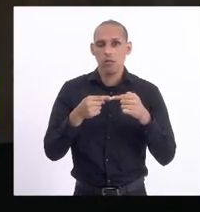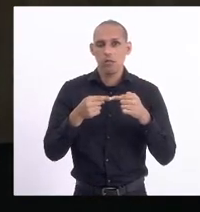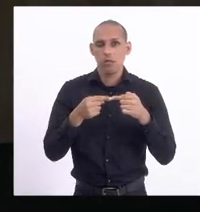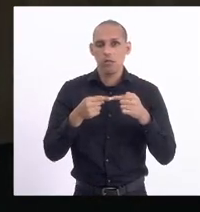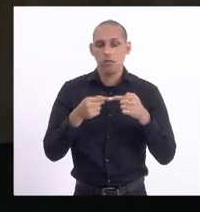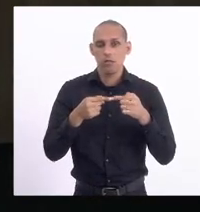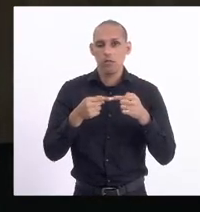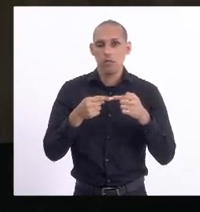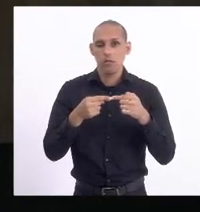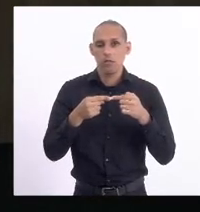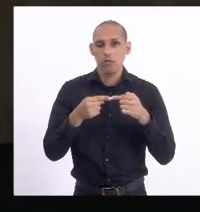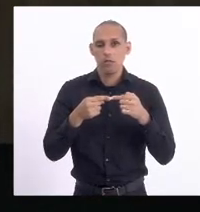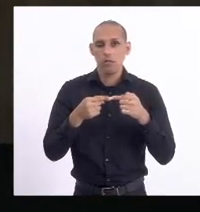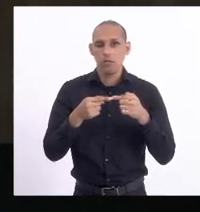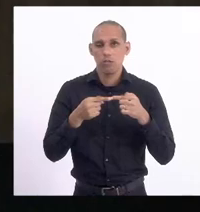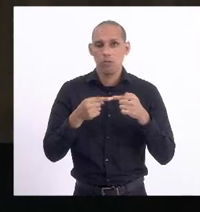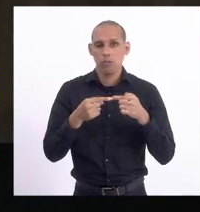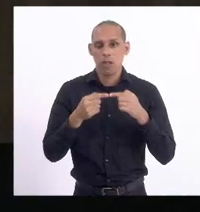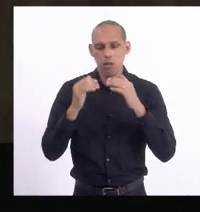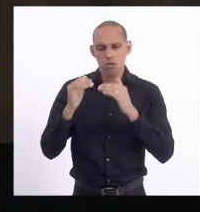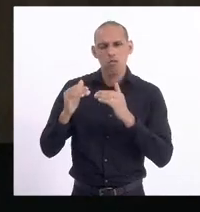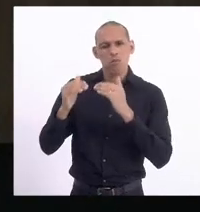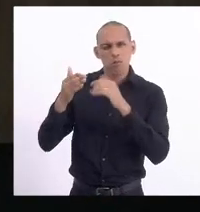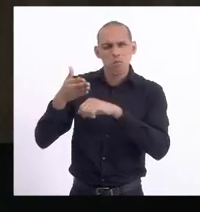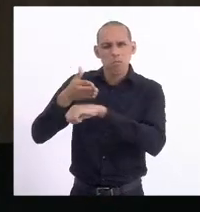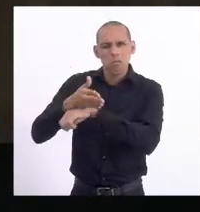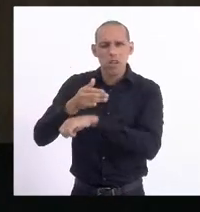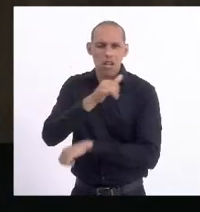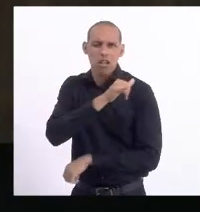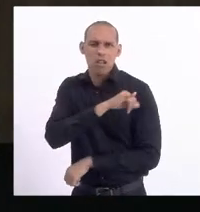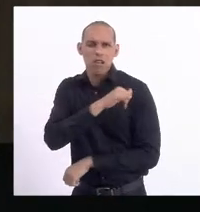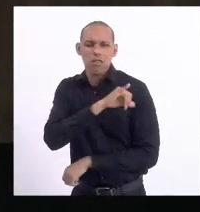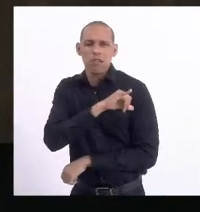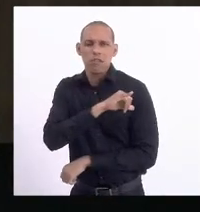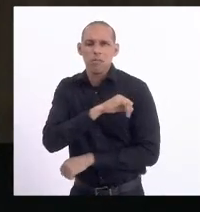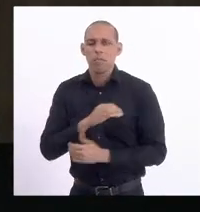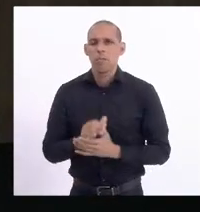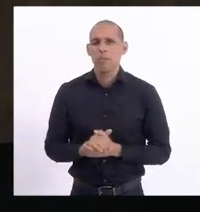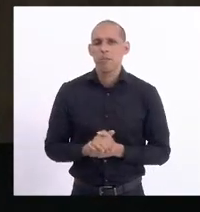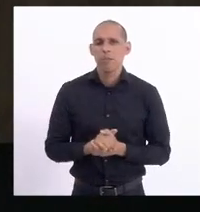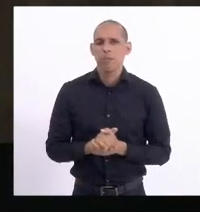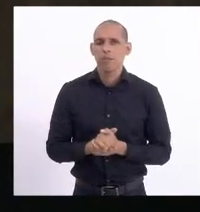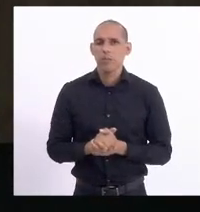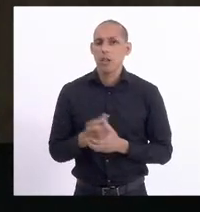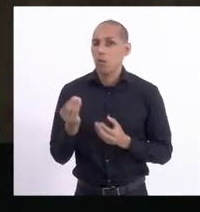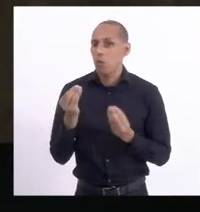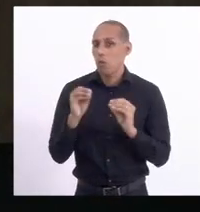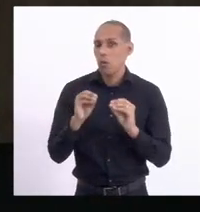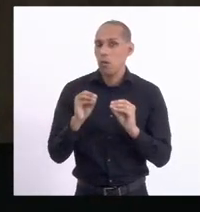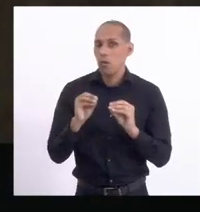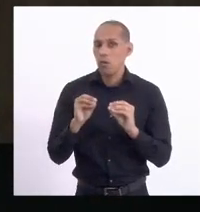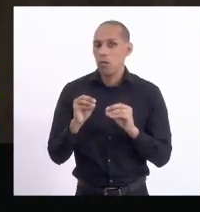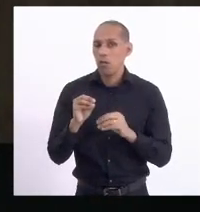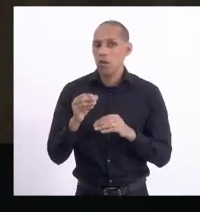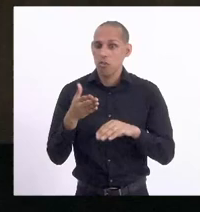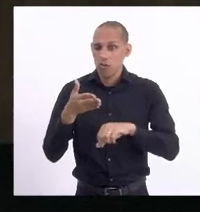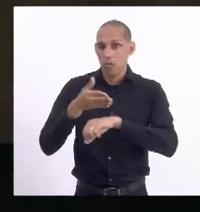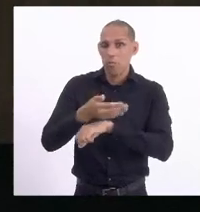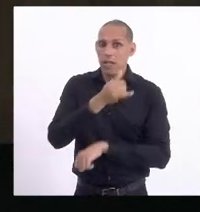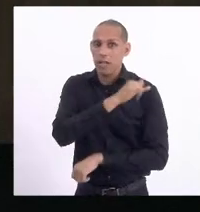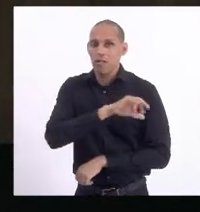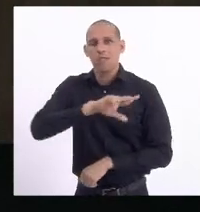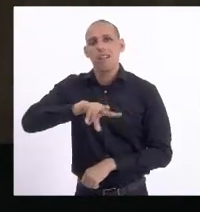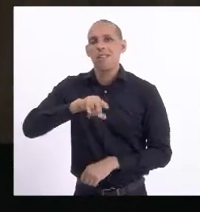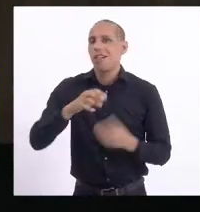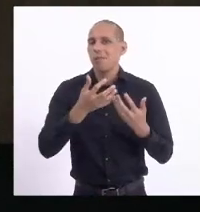que diz respeito ao Supera Rio, ficou colocado, não, Supera Rio não é para